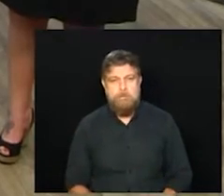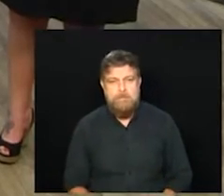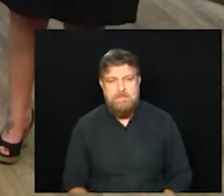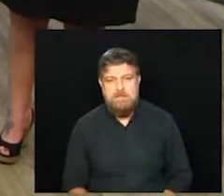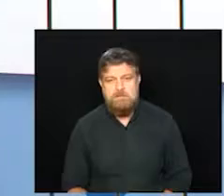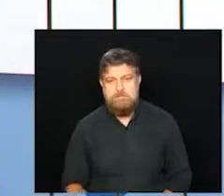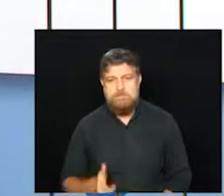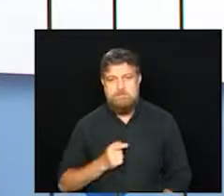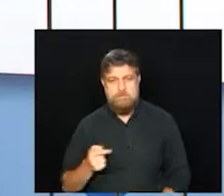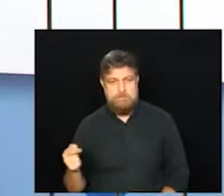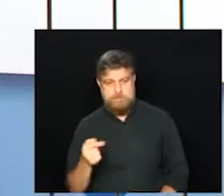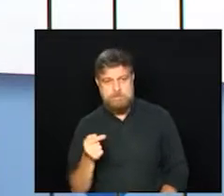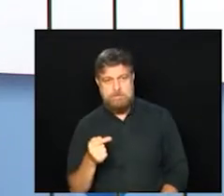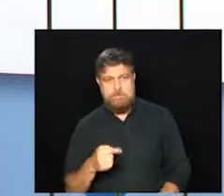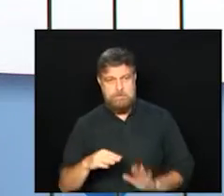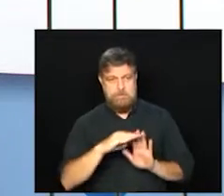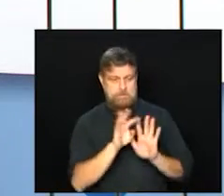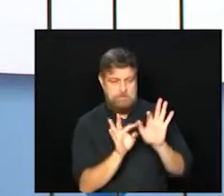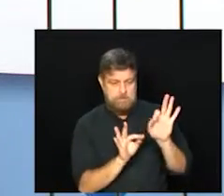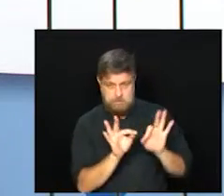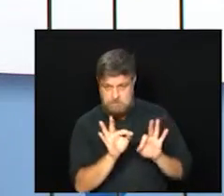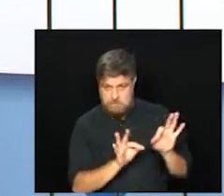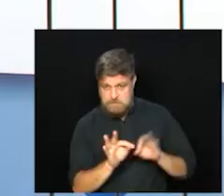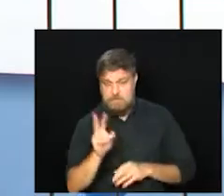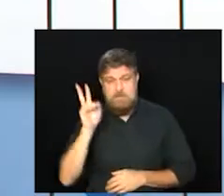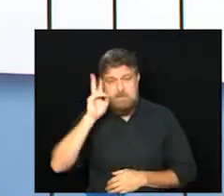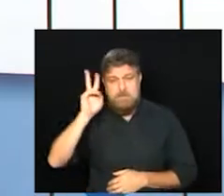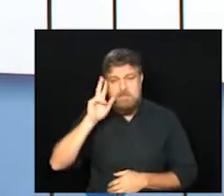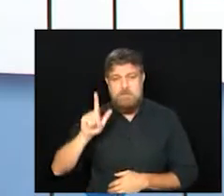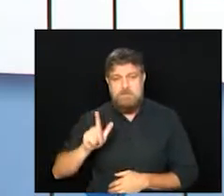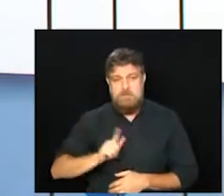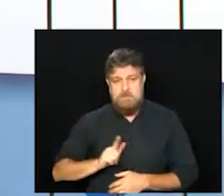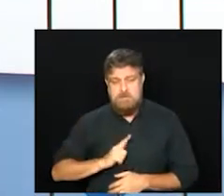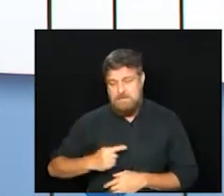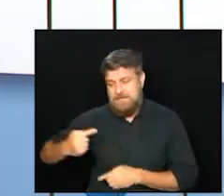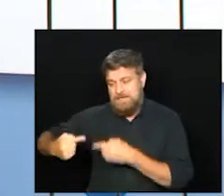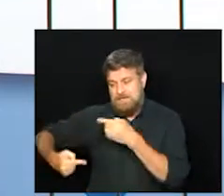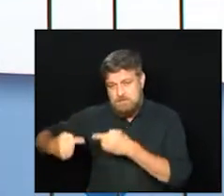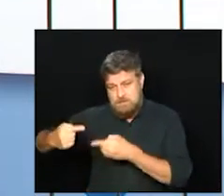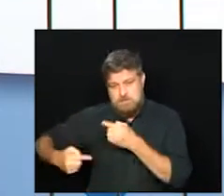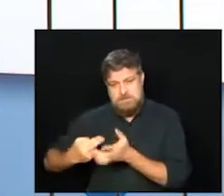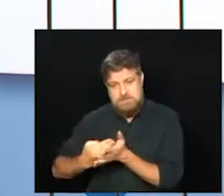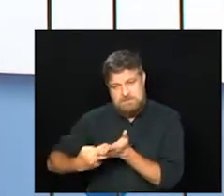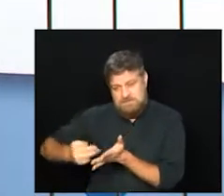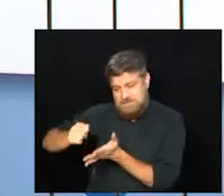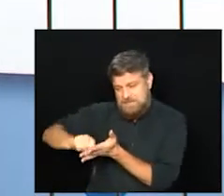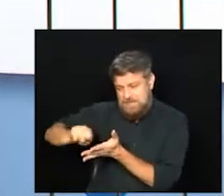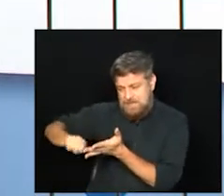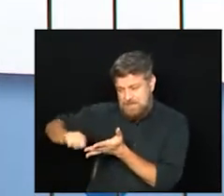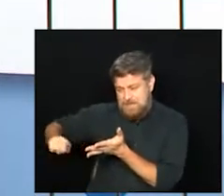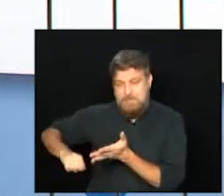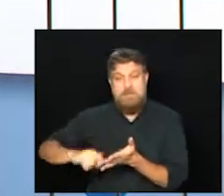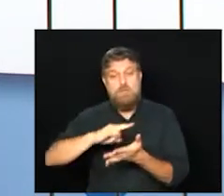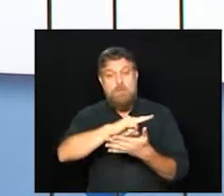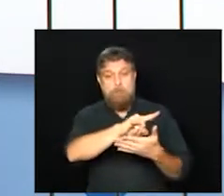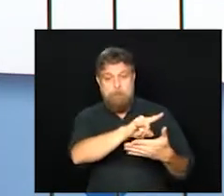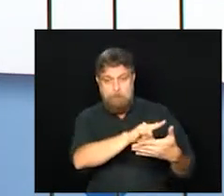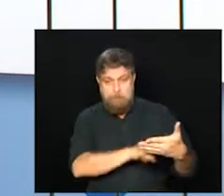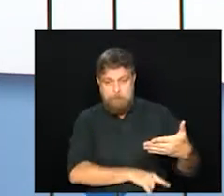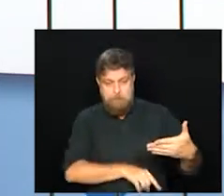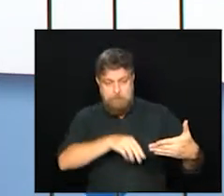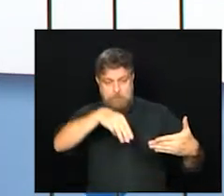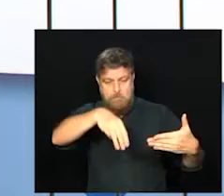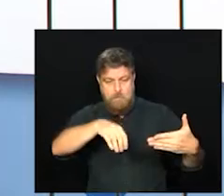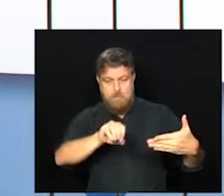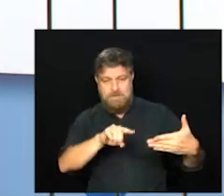Esses, então, são os projetos. Lembrando que a gente tem ainda discussão de requerimentos, de moções, e a reunião